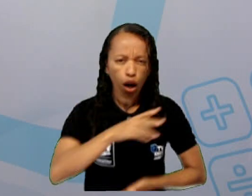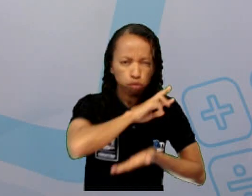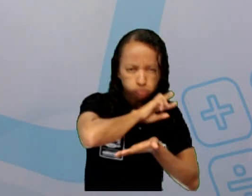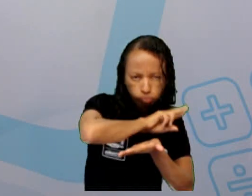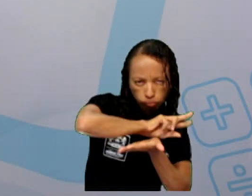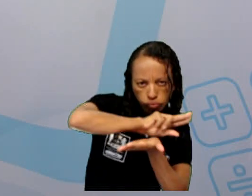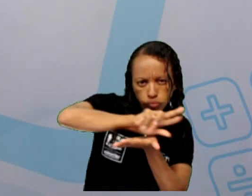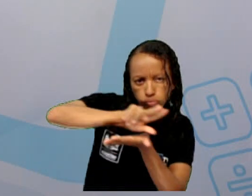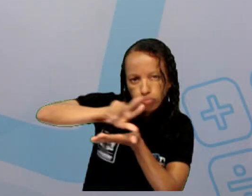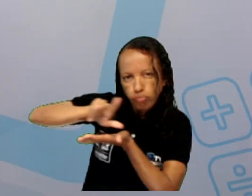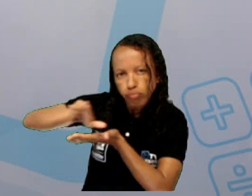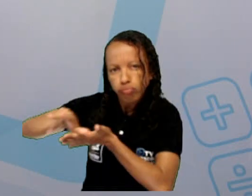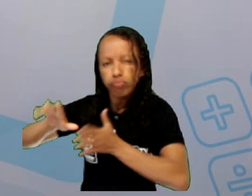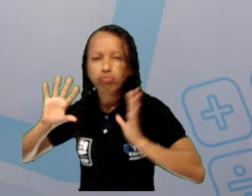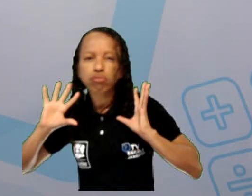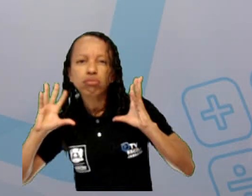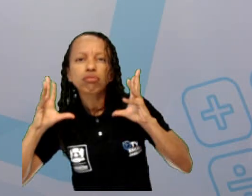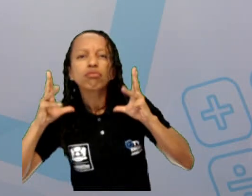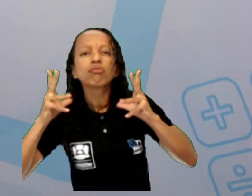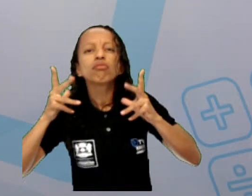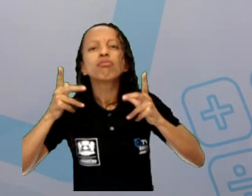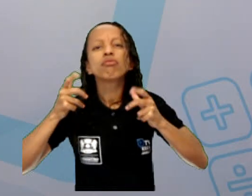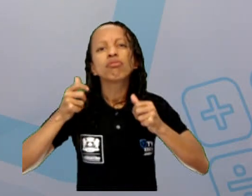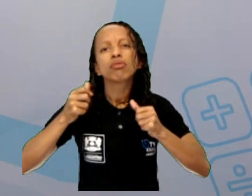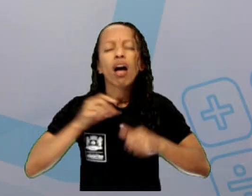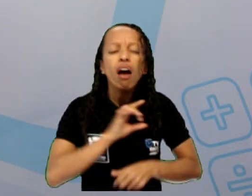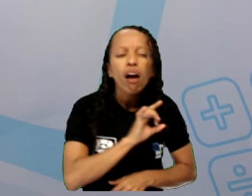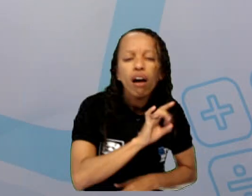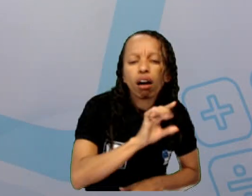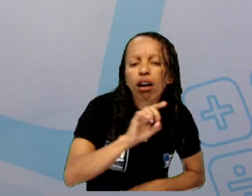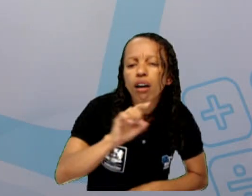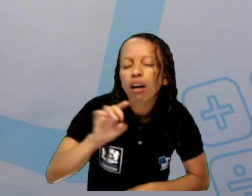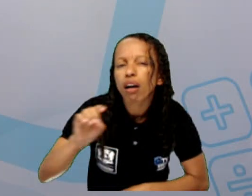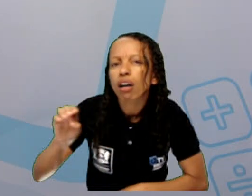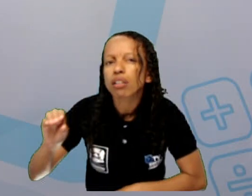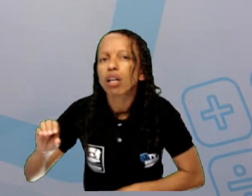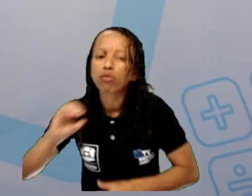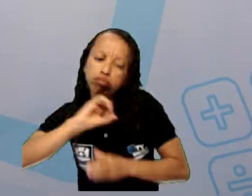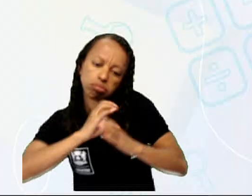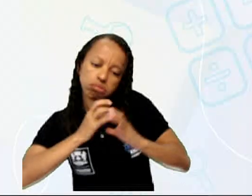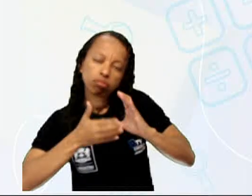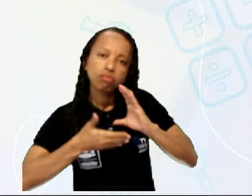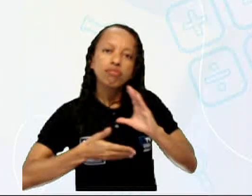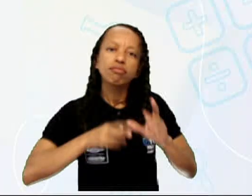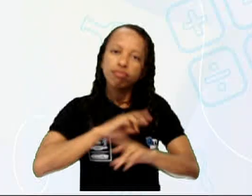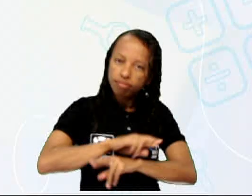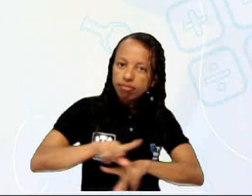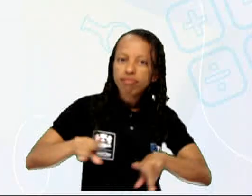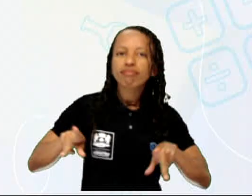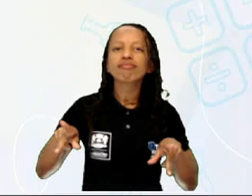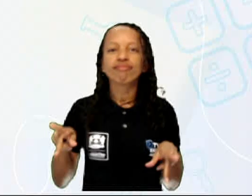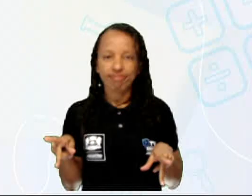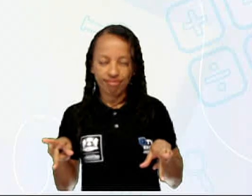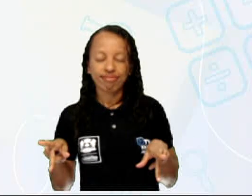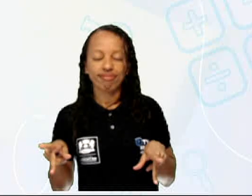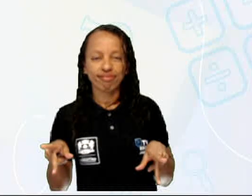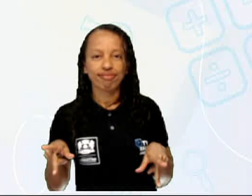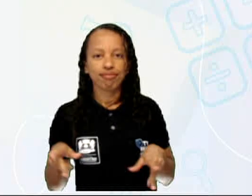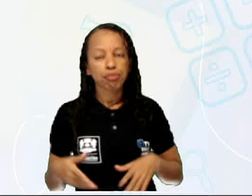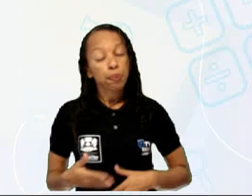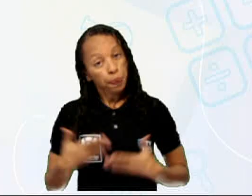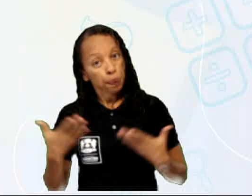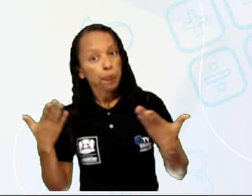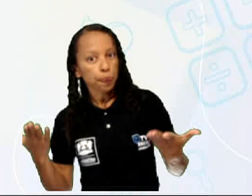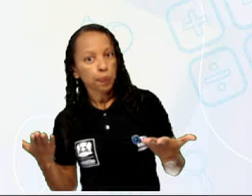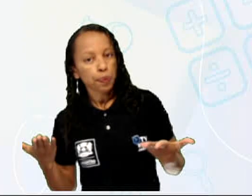diversidade de animais e cada um apresenta características, ok? Então vamos começar